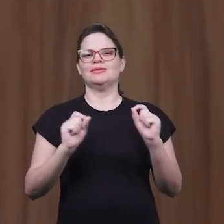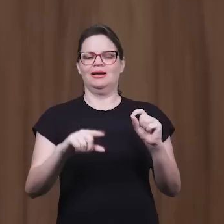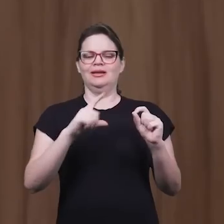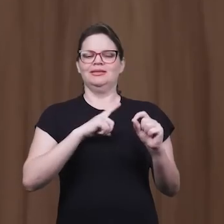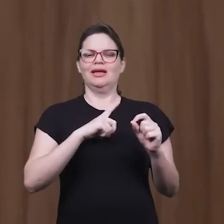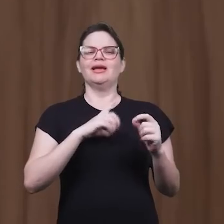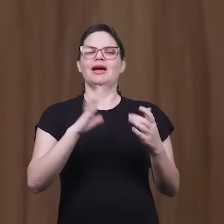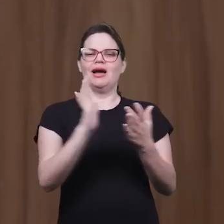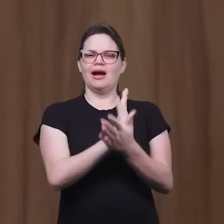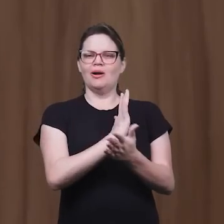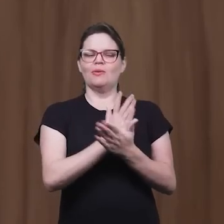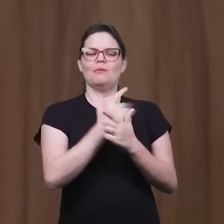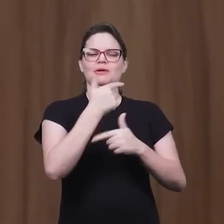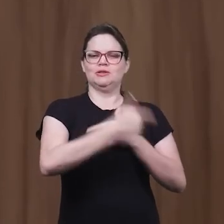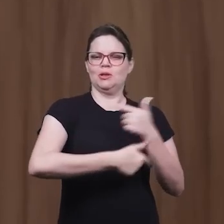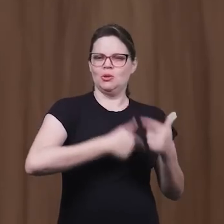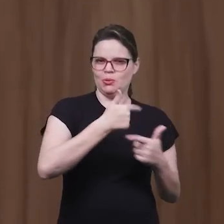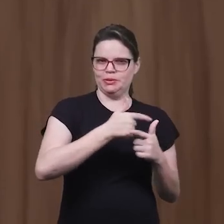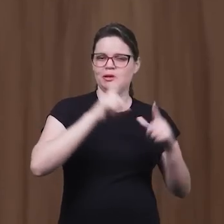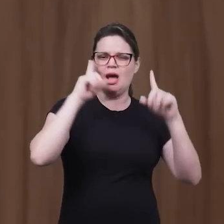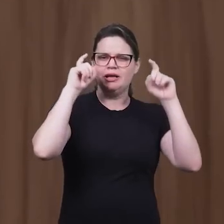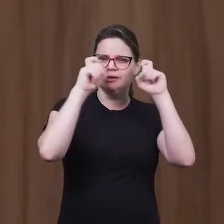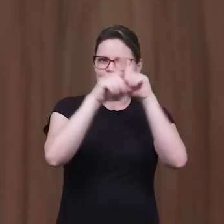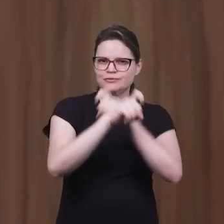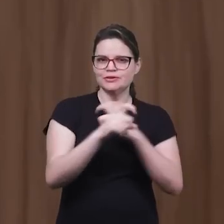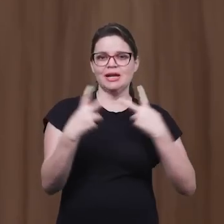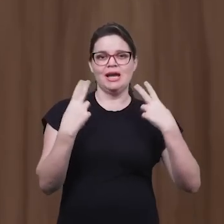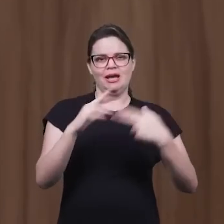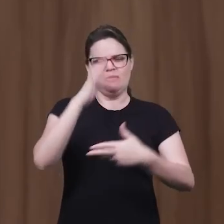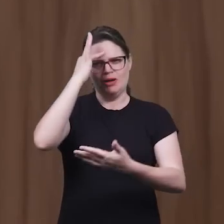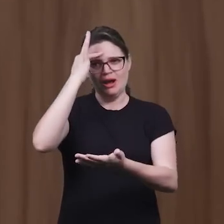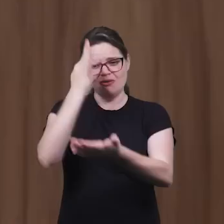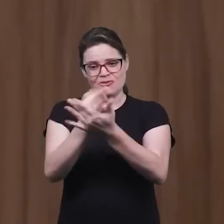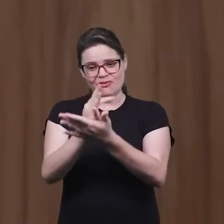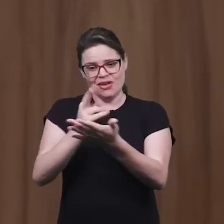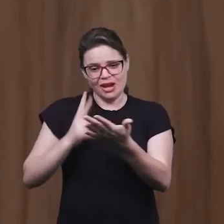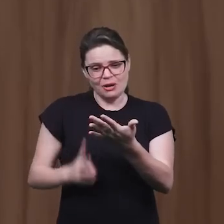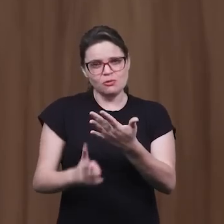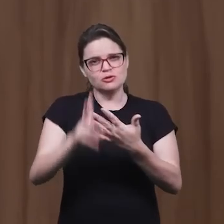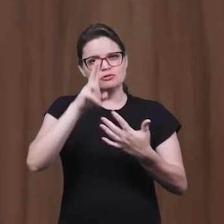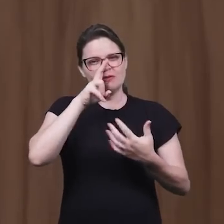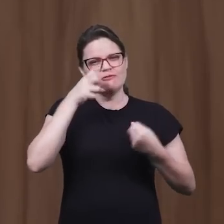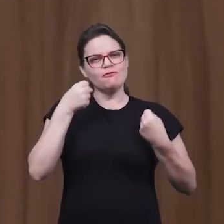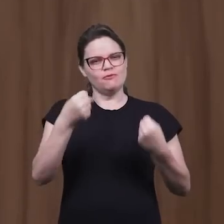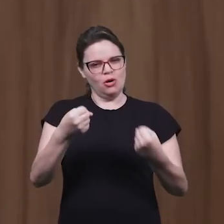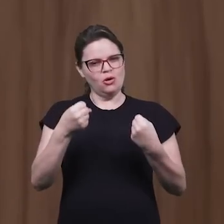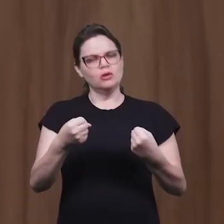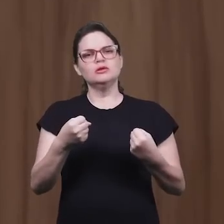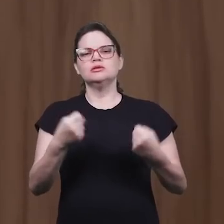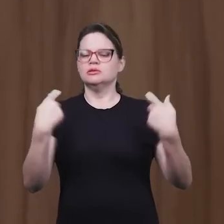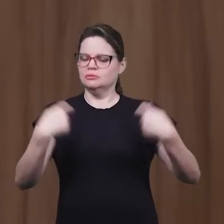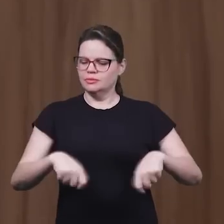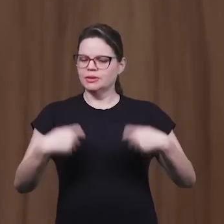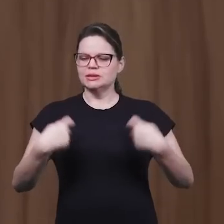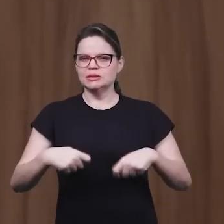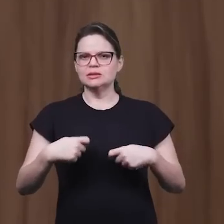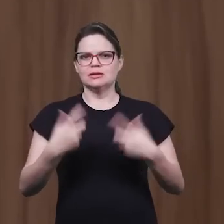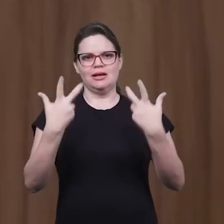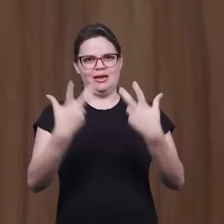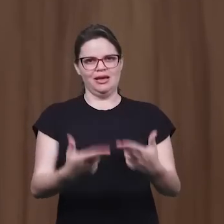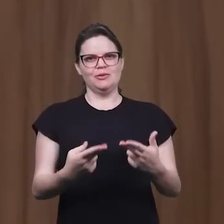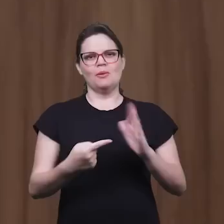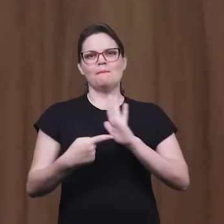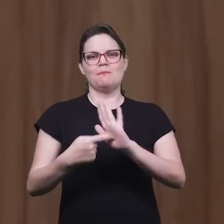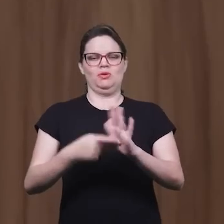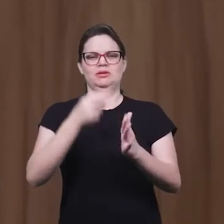e batalhar pela fé é uma delas, como está na palavra. Batalhar pela fé que uma vez foi dada aos santos. Sim, carta